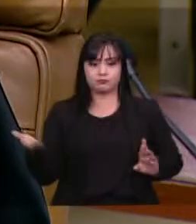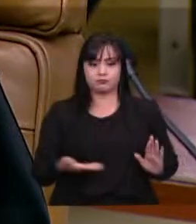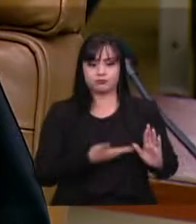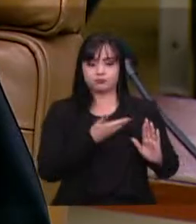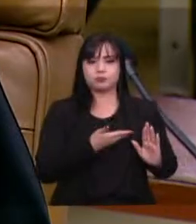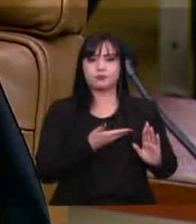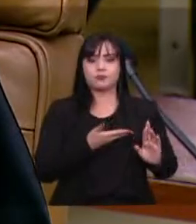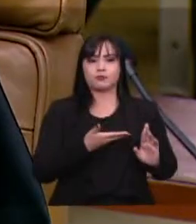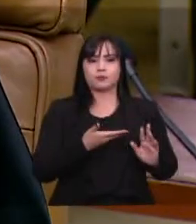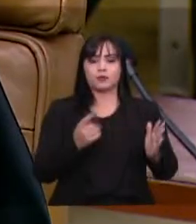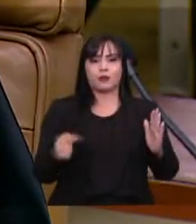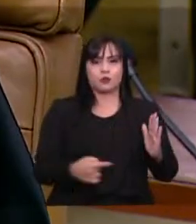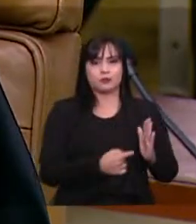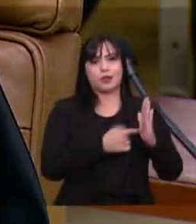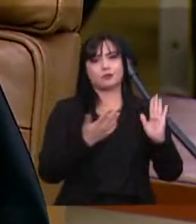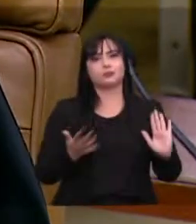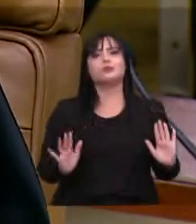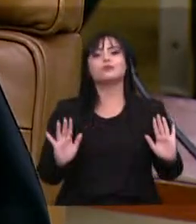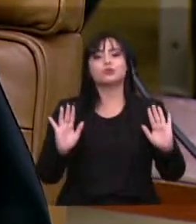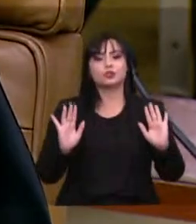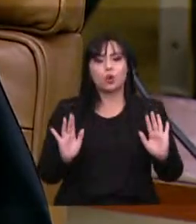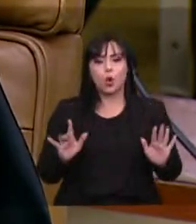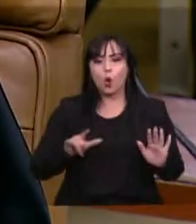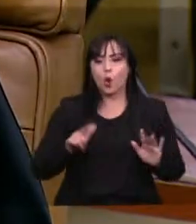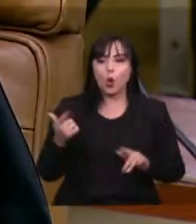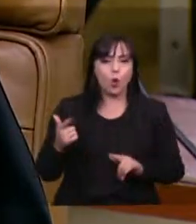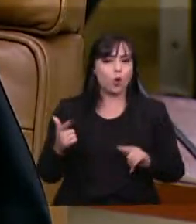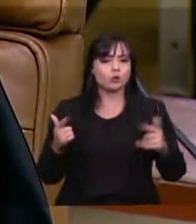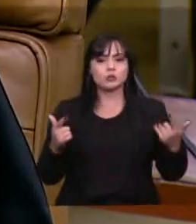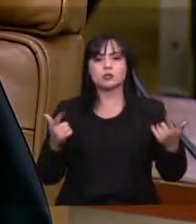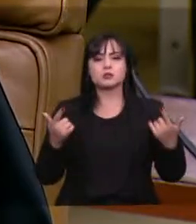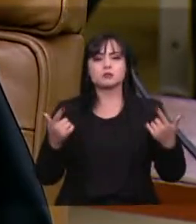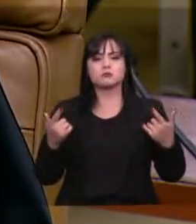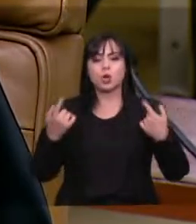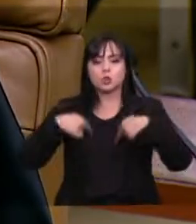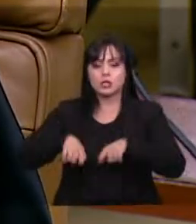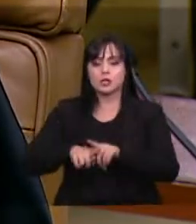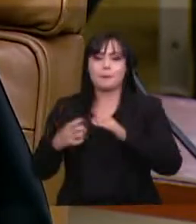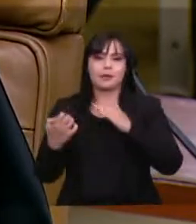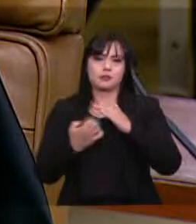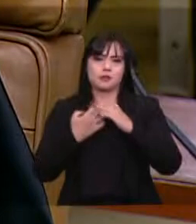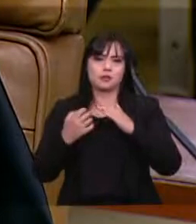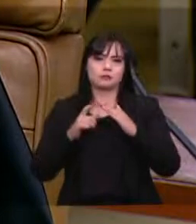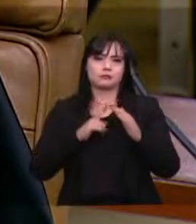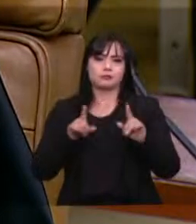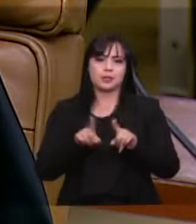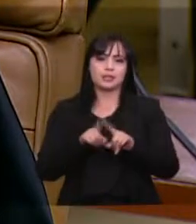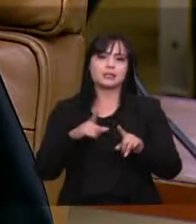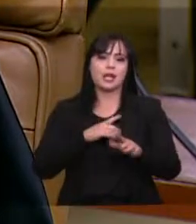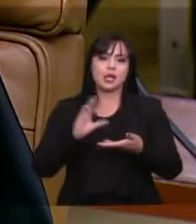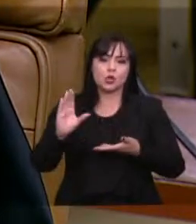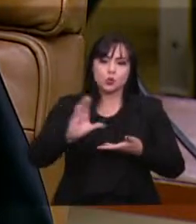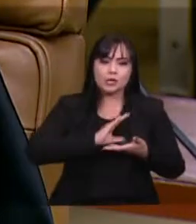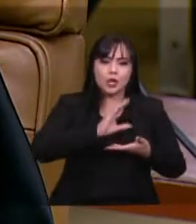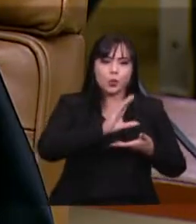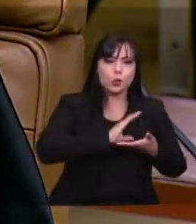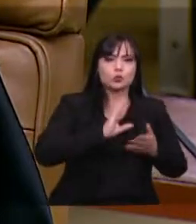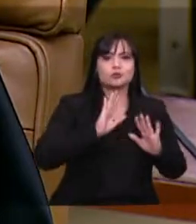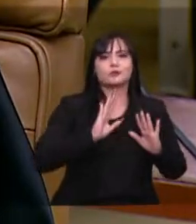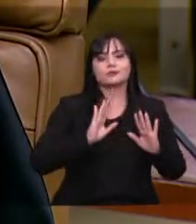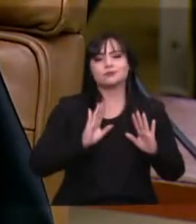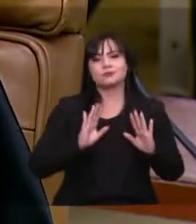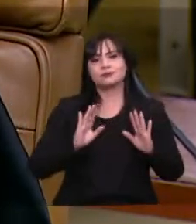ou da utilização de sociedades empresárias para ocultar a origem ilícita dos recursos nela